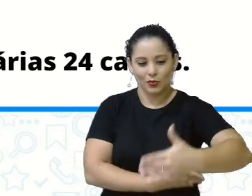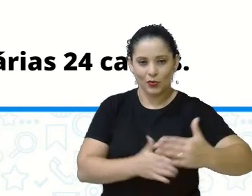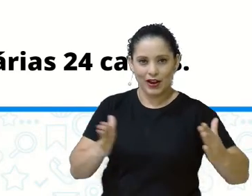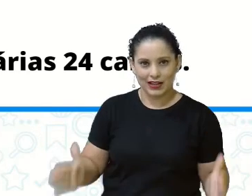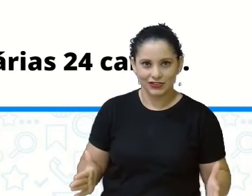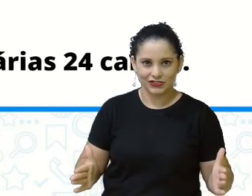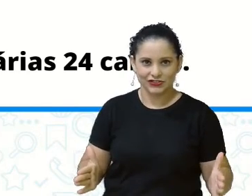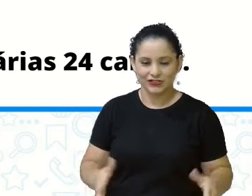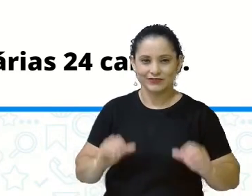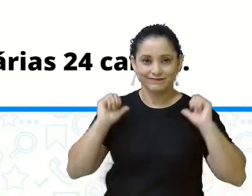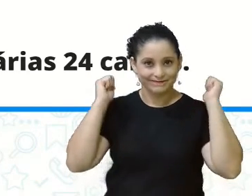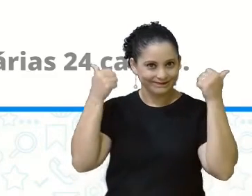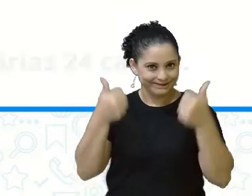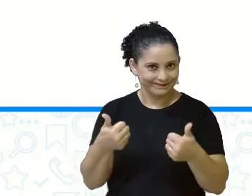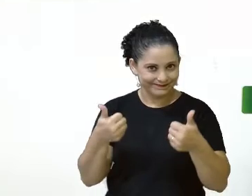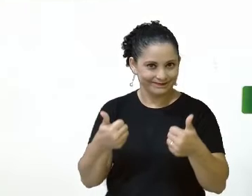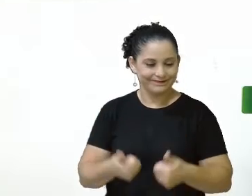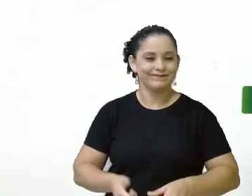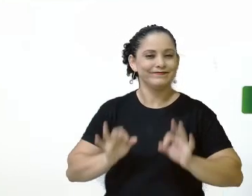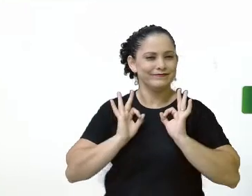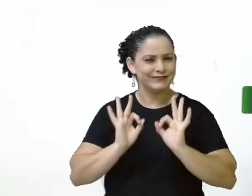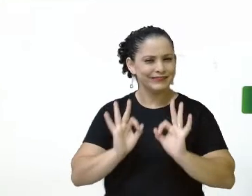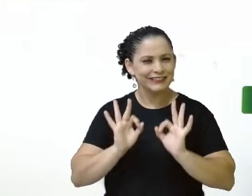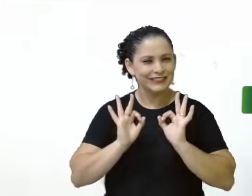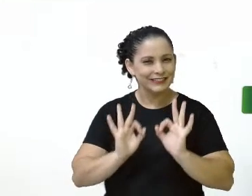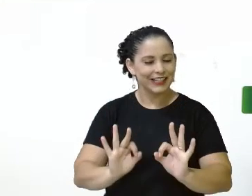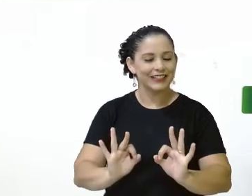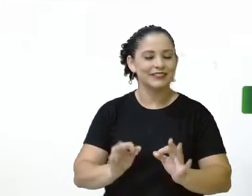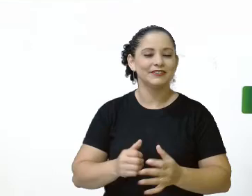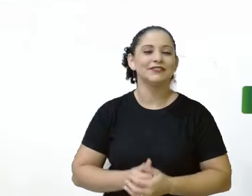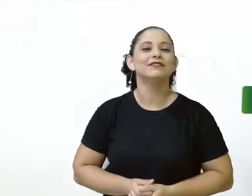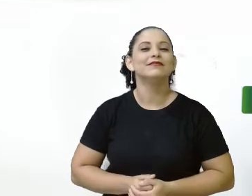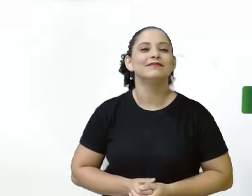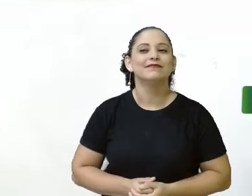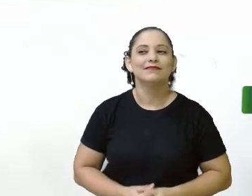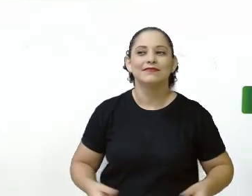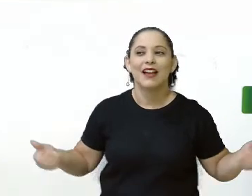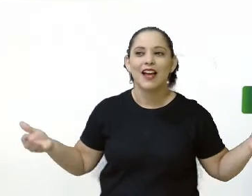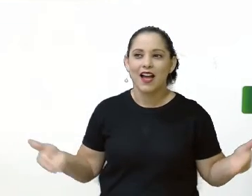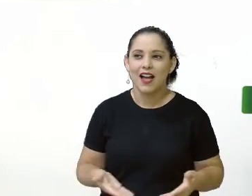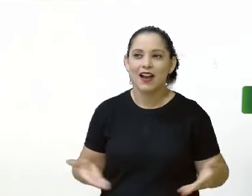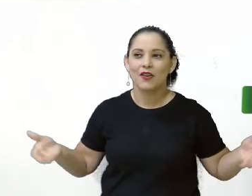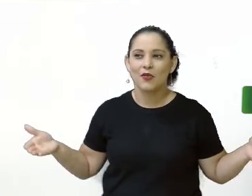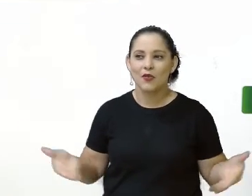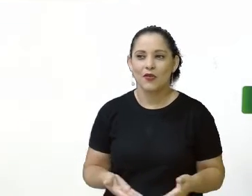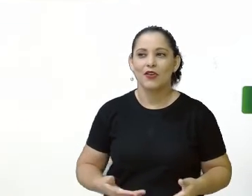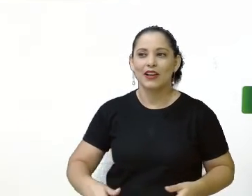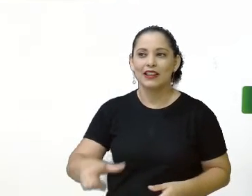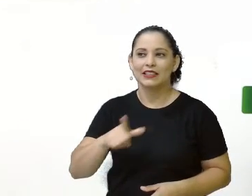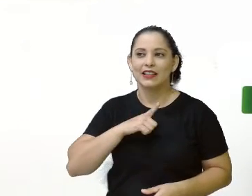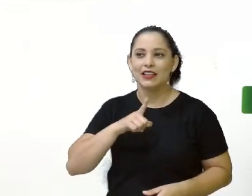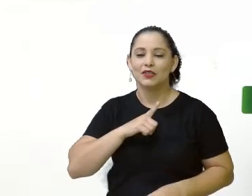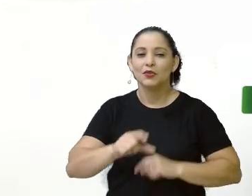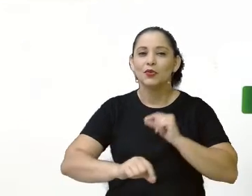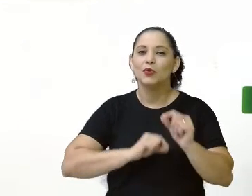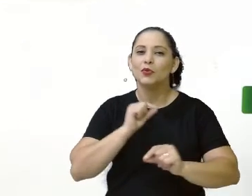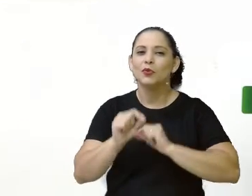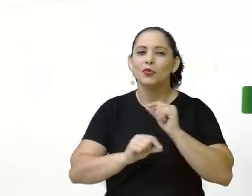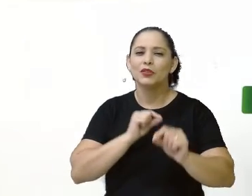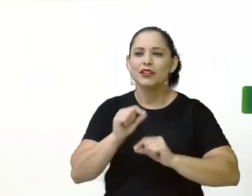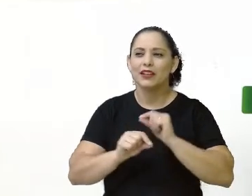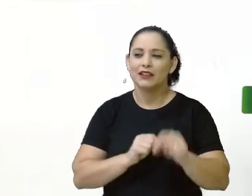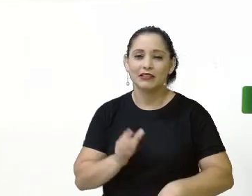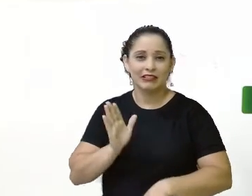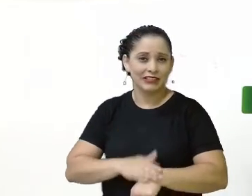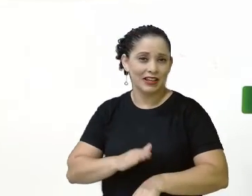caixas. Beleza? Tranquilo até aí. Agora eu tenho uma aqui. Eu nem sei se vai